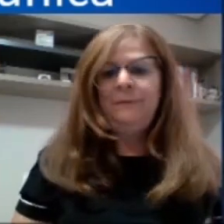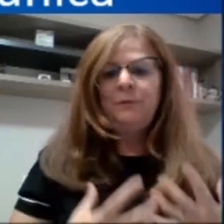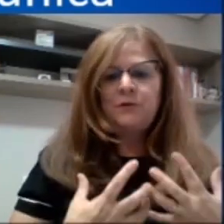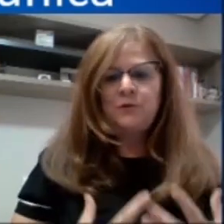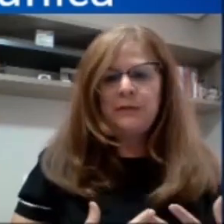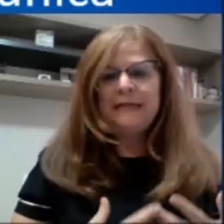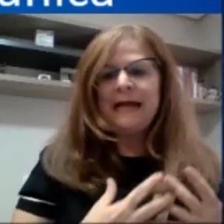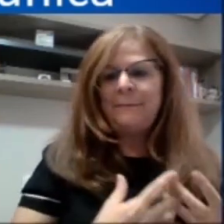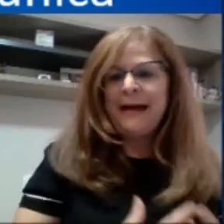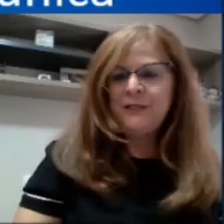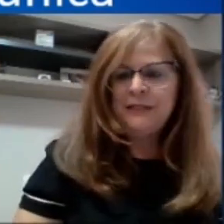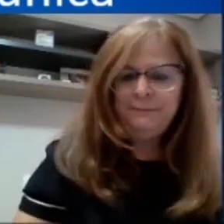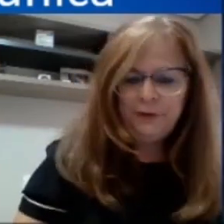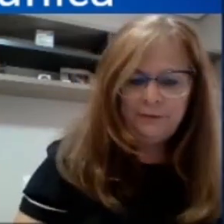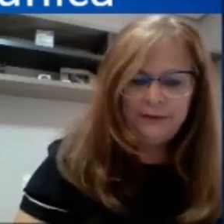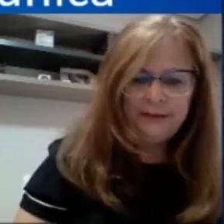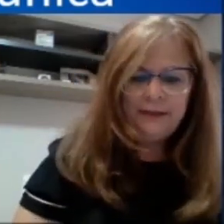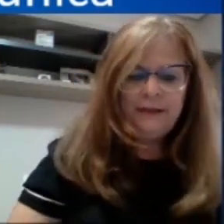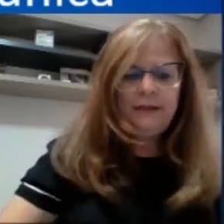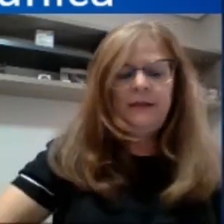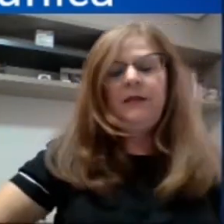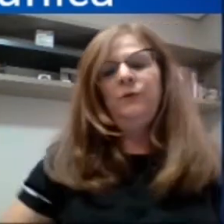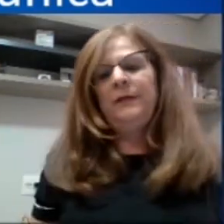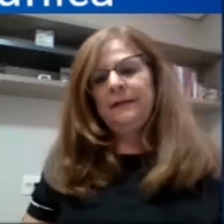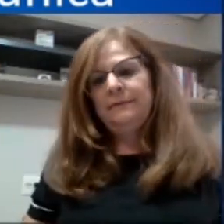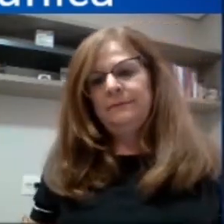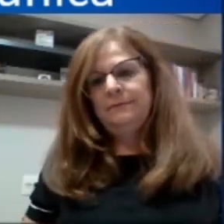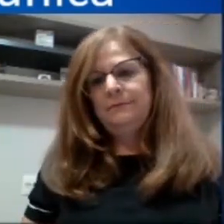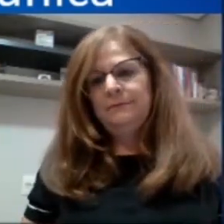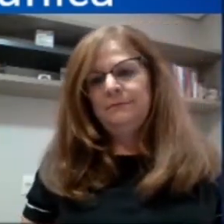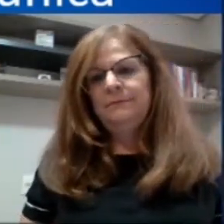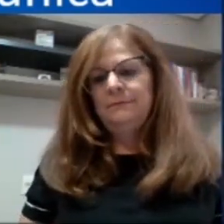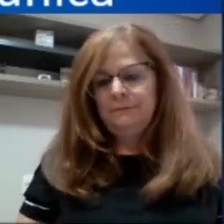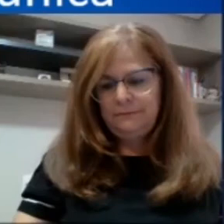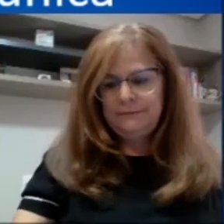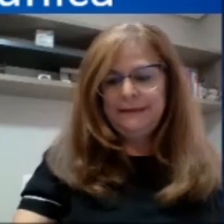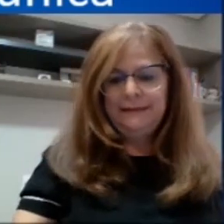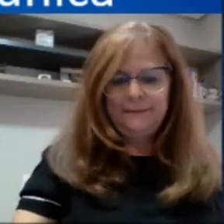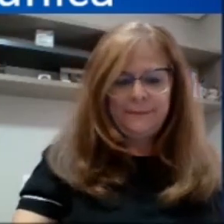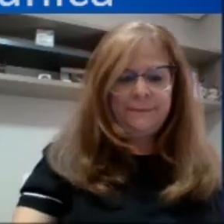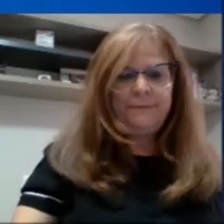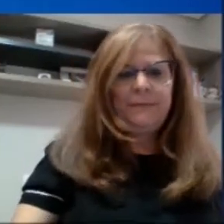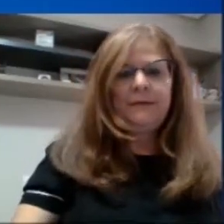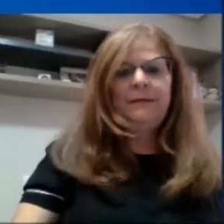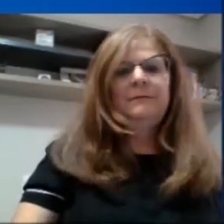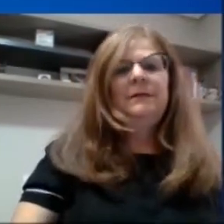que possui gramática própria e única.